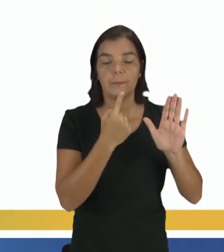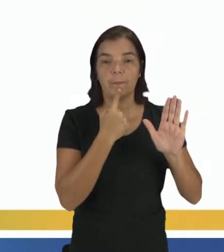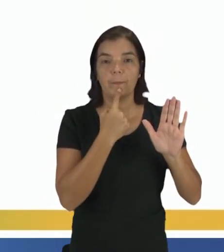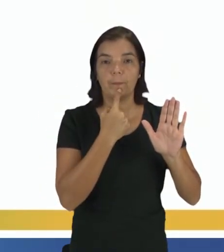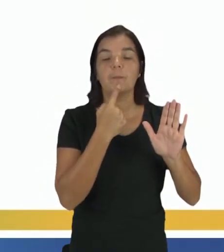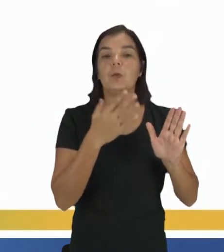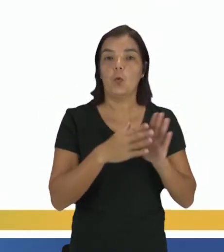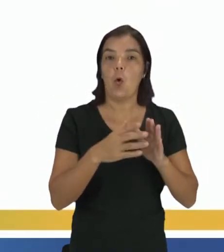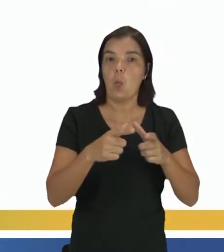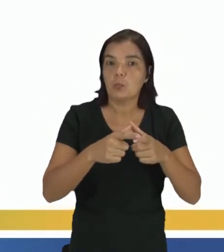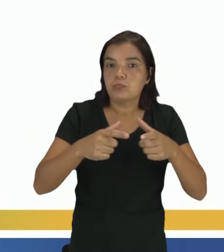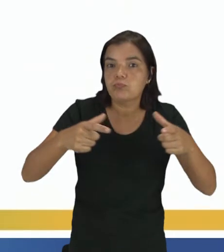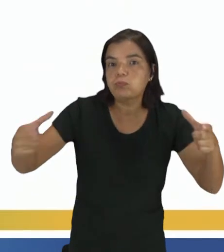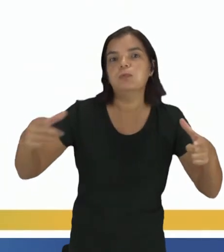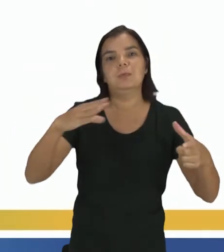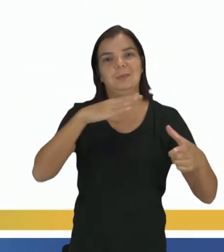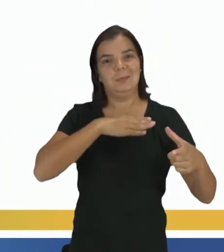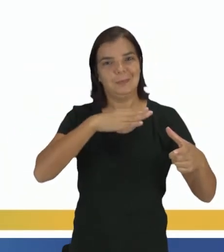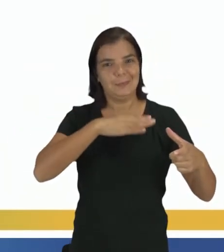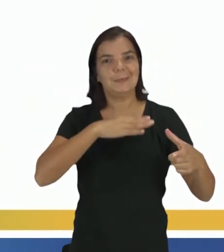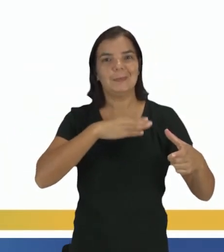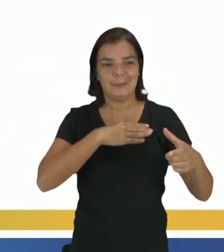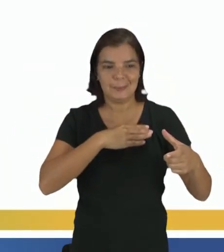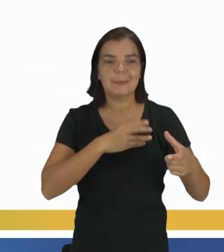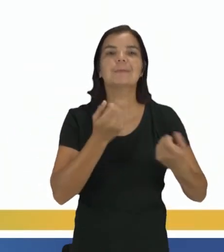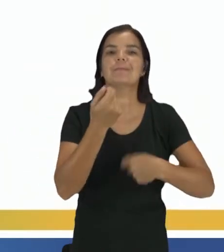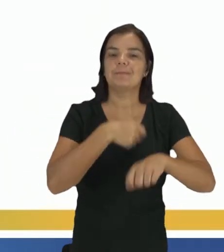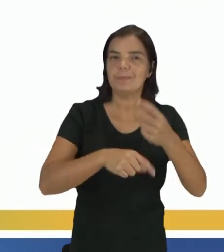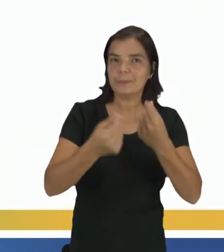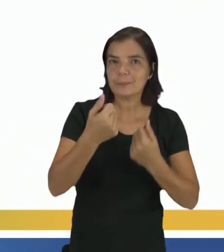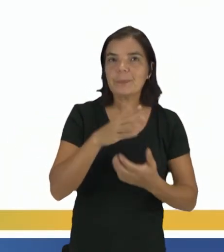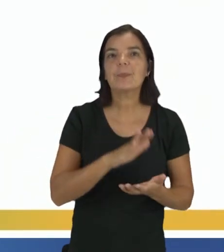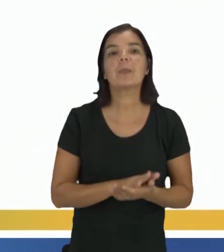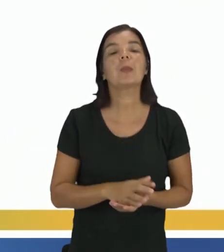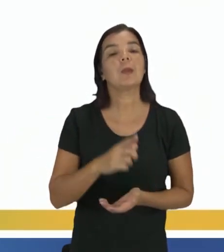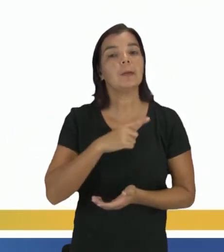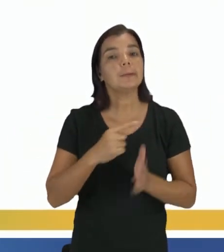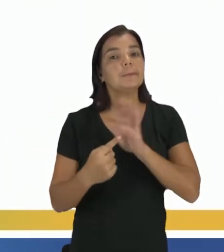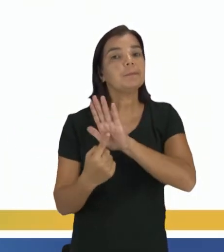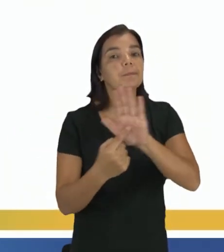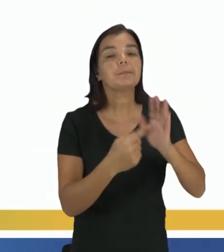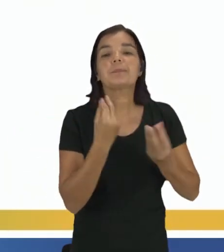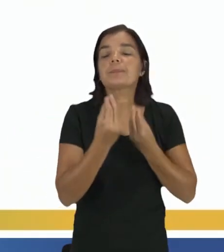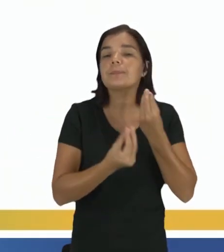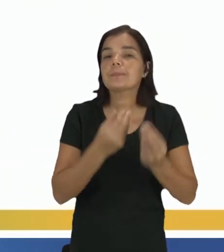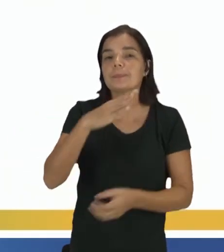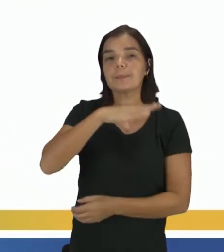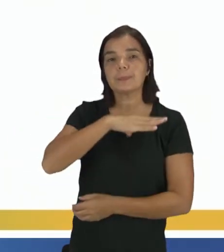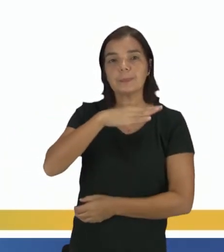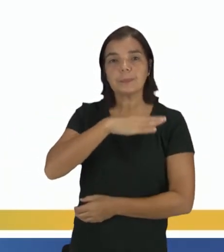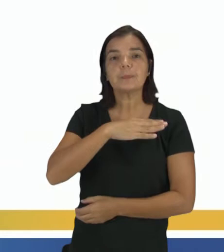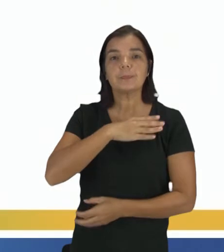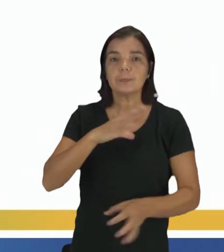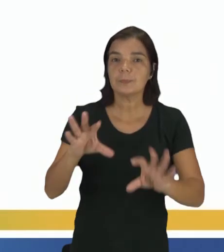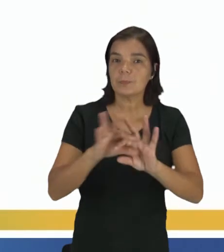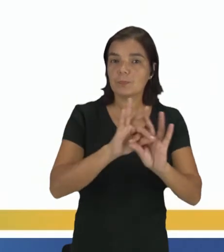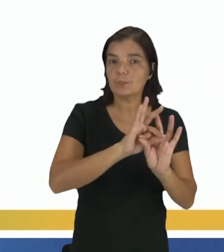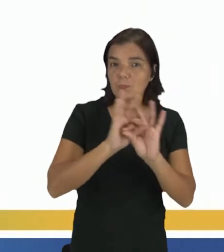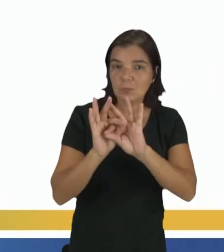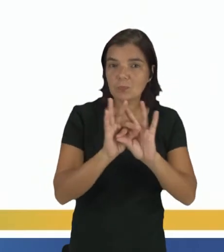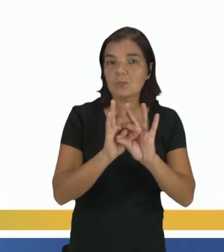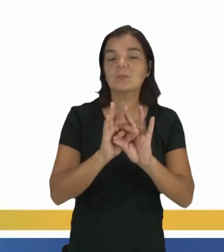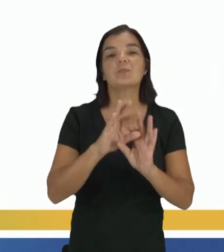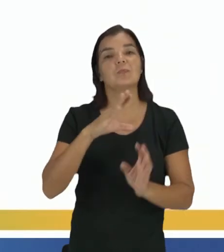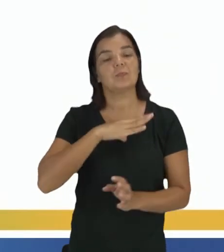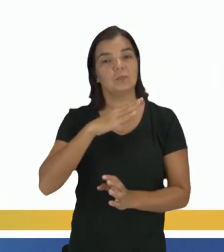as metrópoles, o conceito de regional, local, nacional, esse esquema mostra aí como é que as cidades elas se conectam umas com as outras,